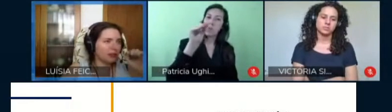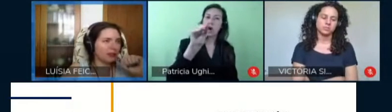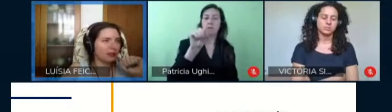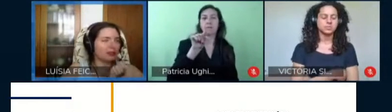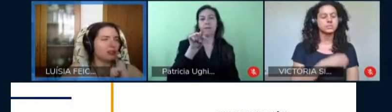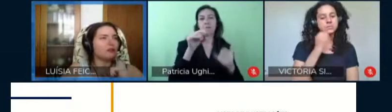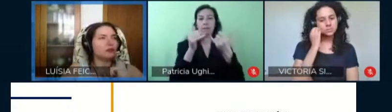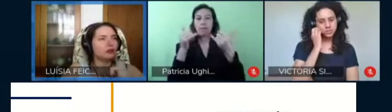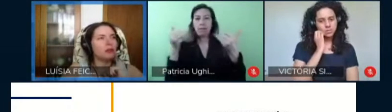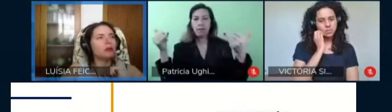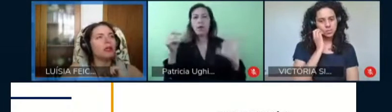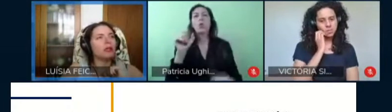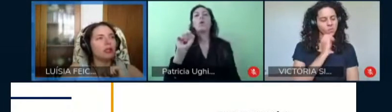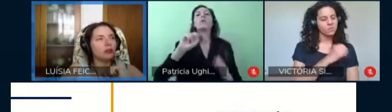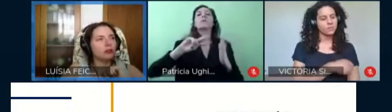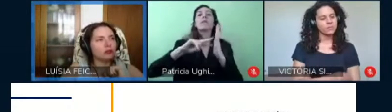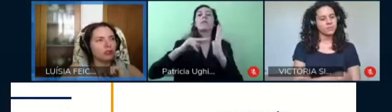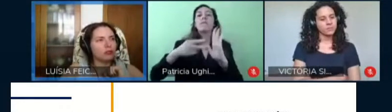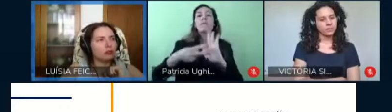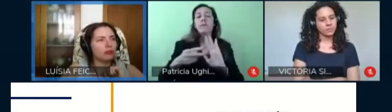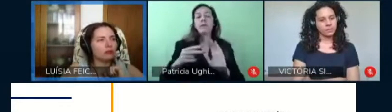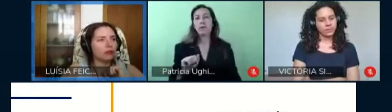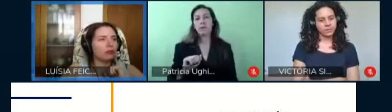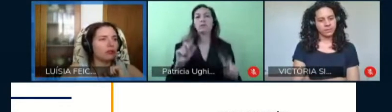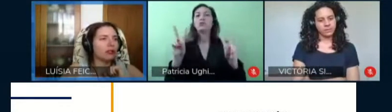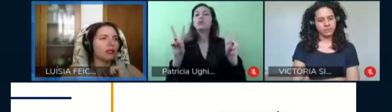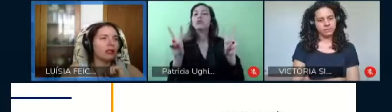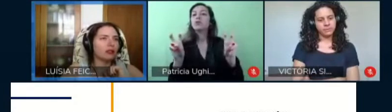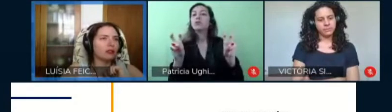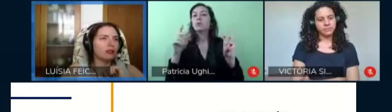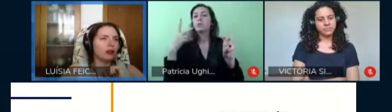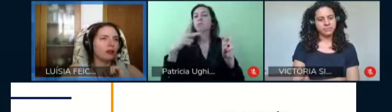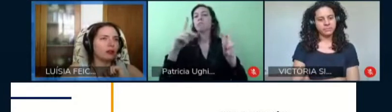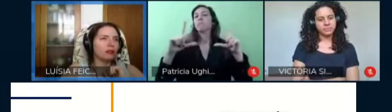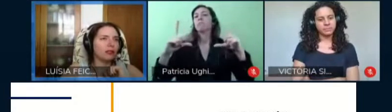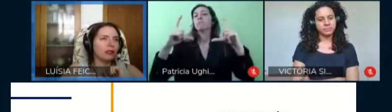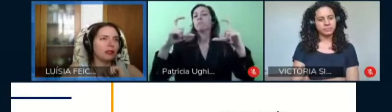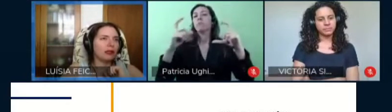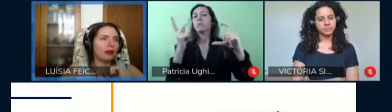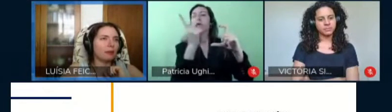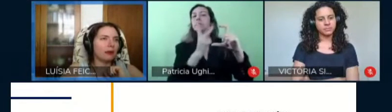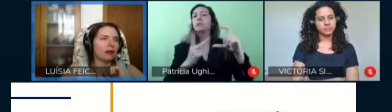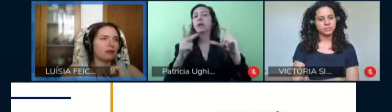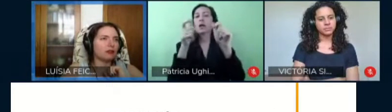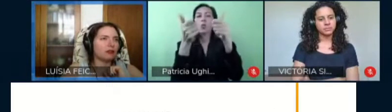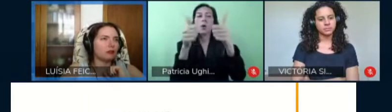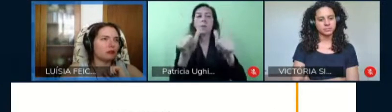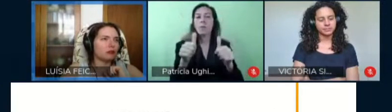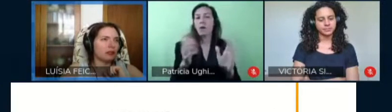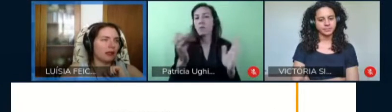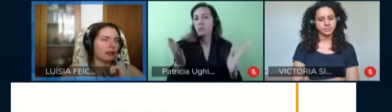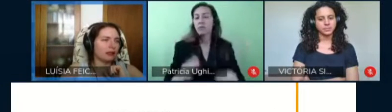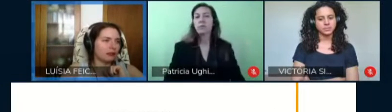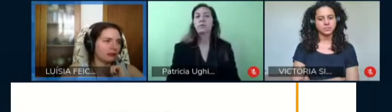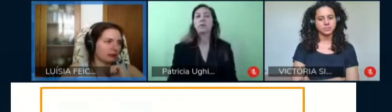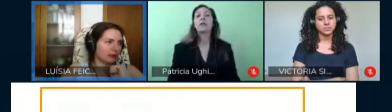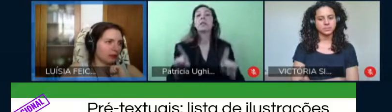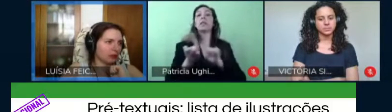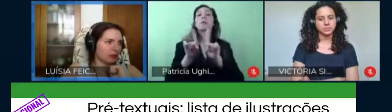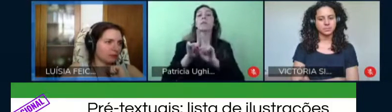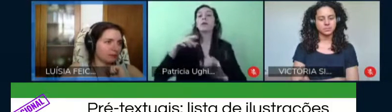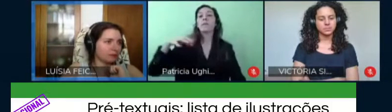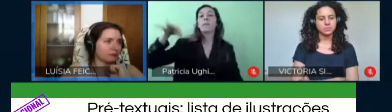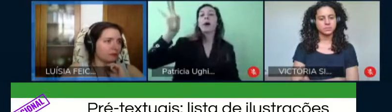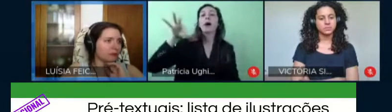termo designativo, o número e o título da figura, e logo em seguida a página onde ela